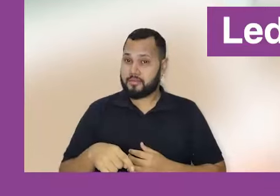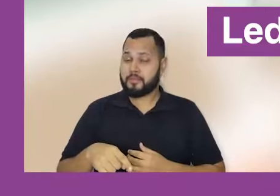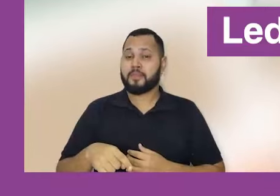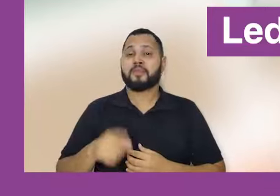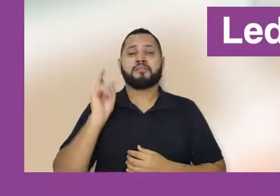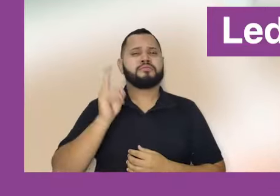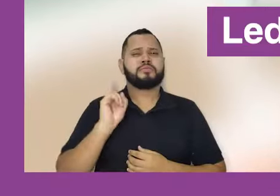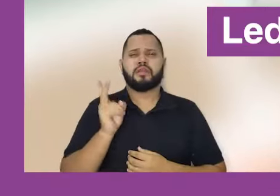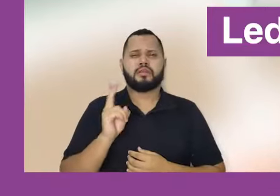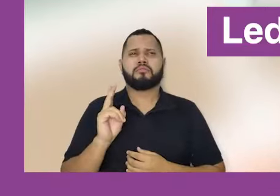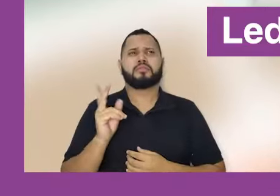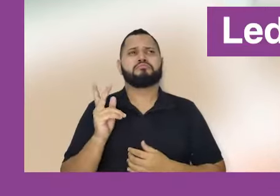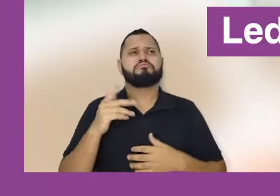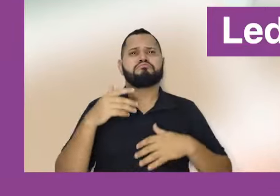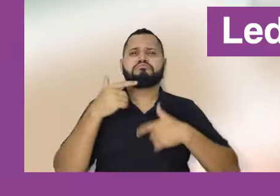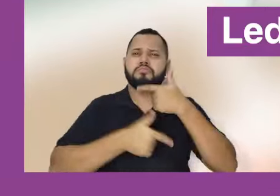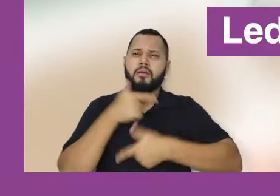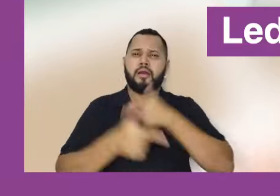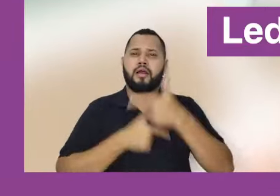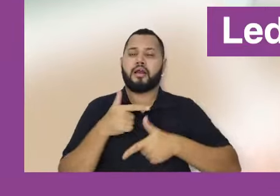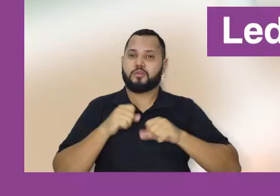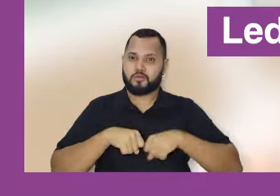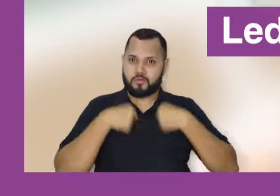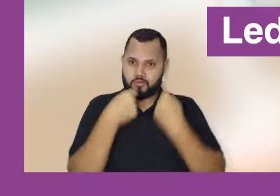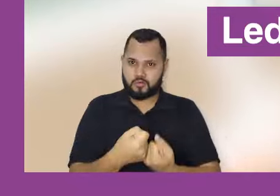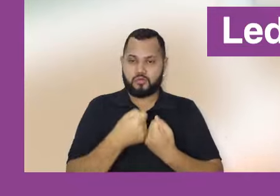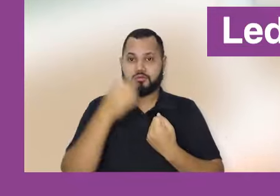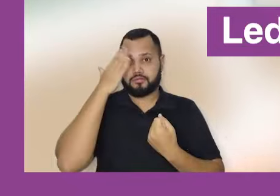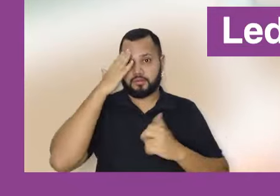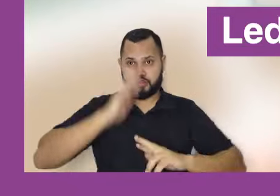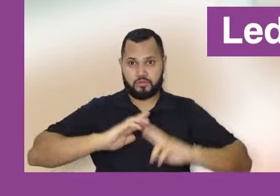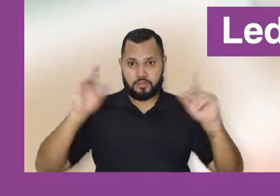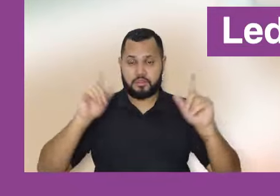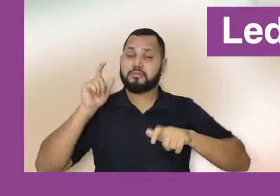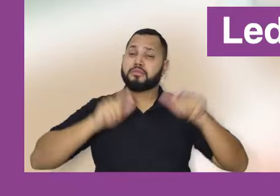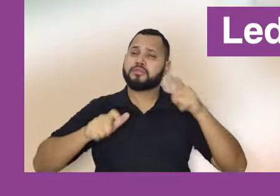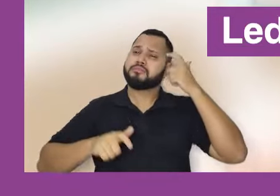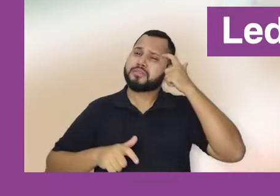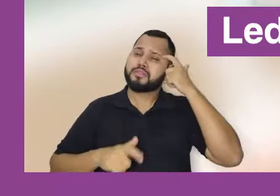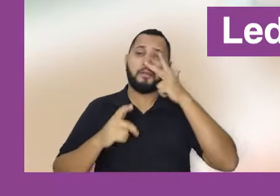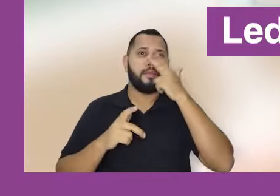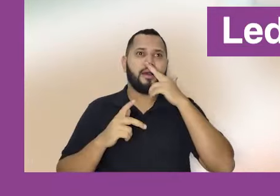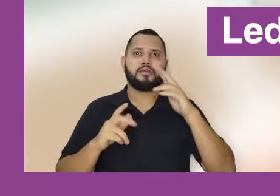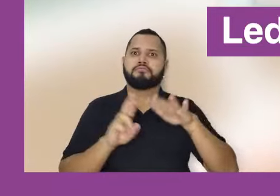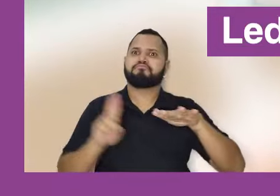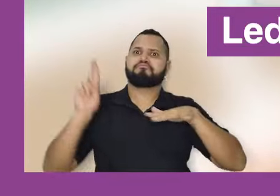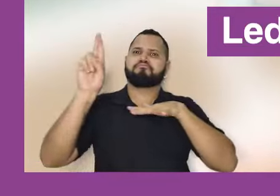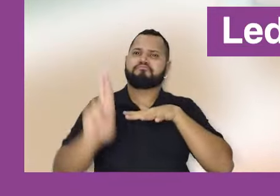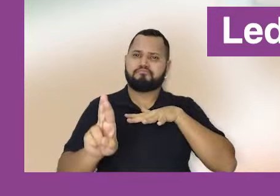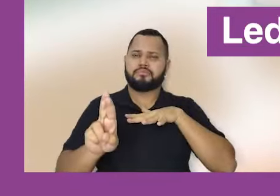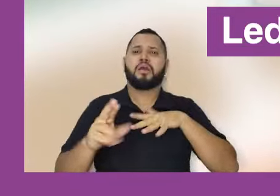quando a gente tá numa proposta mesmo de engajamento de fazer diferente muitas vezes a gente é Pioneiro né